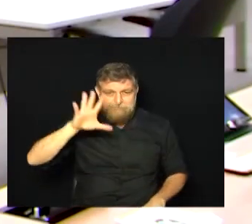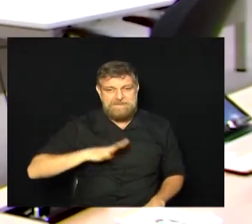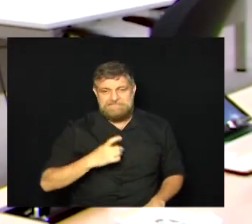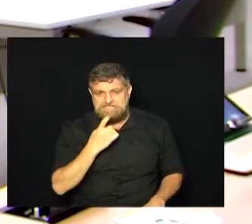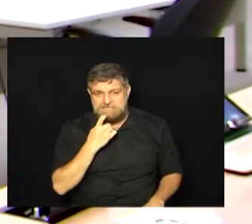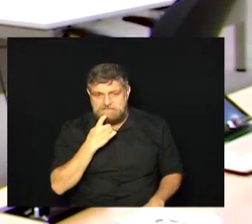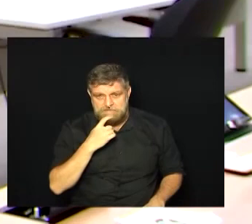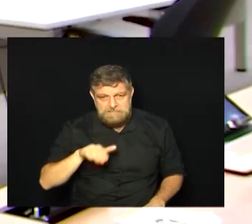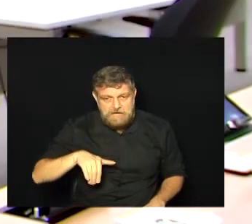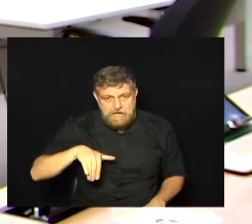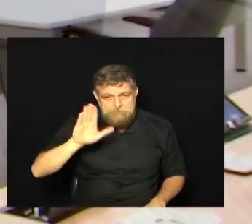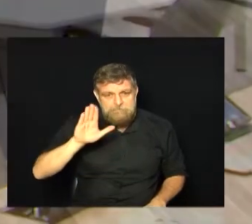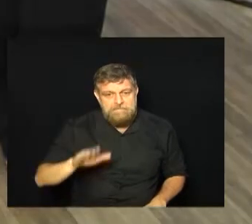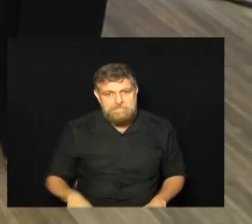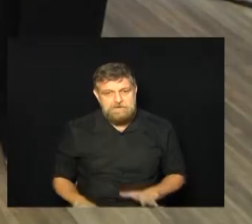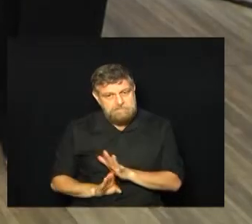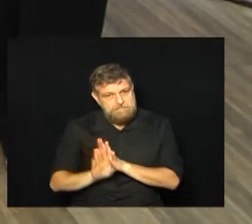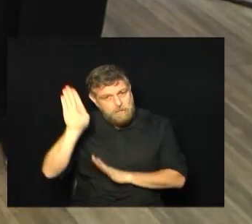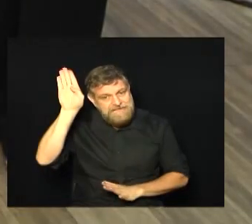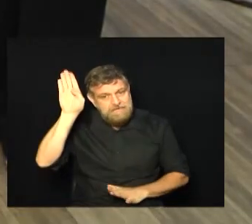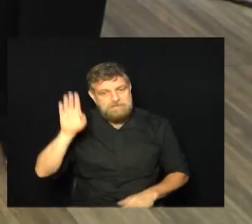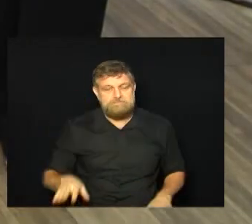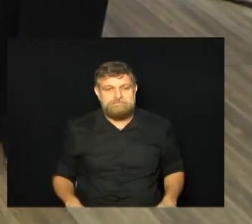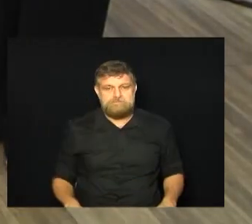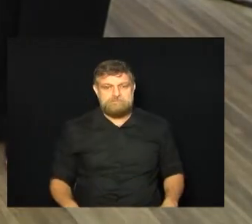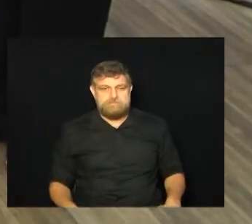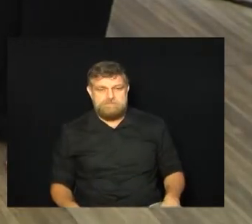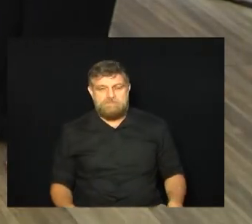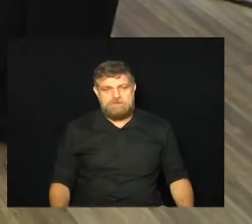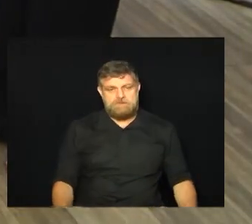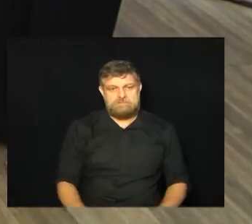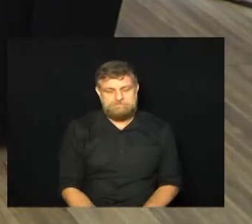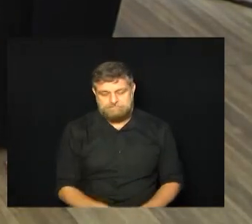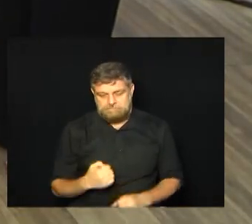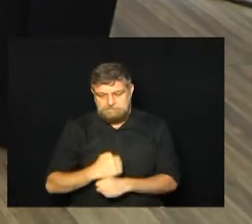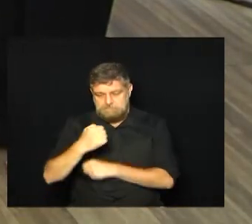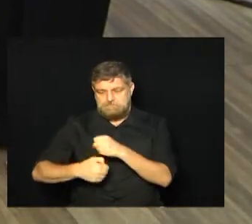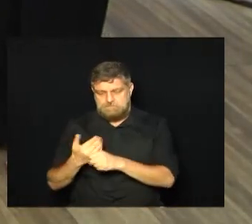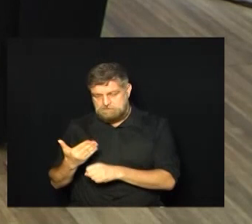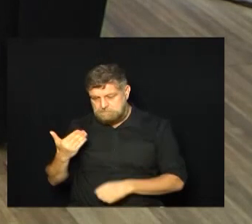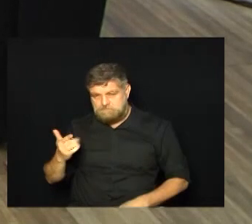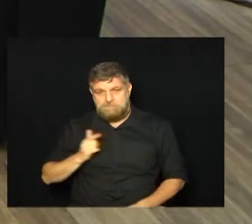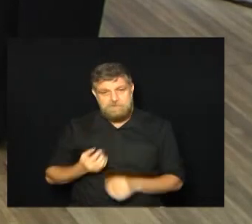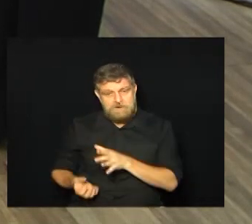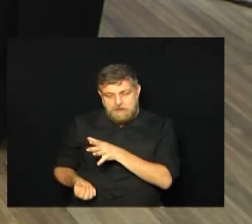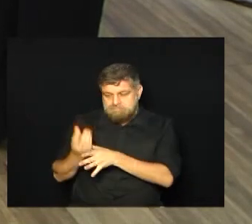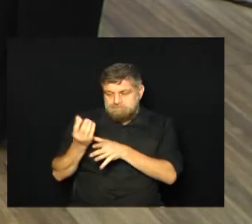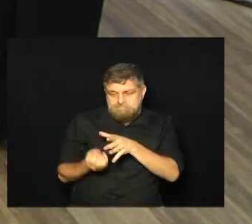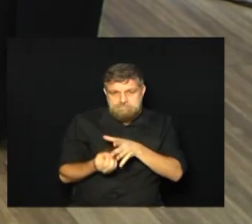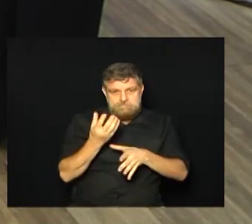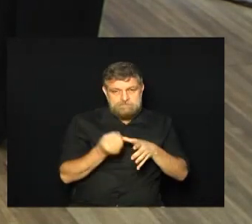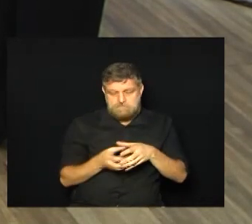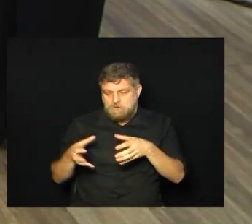seja mais pioneiro. Lembrando que no ano passado, né, foram criadas